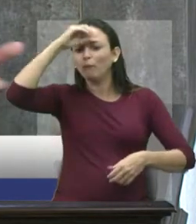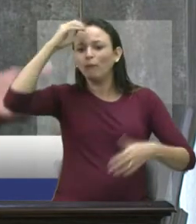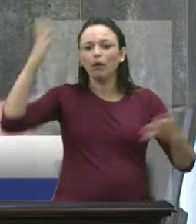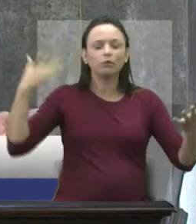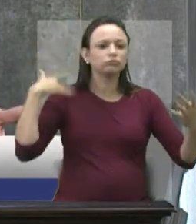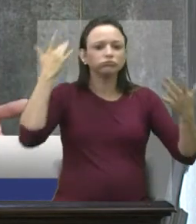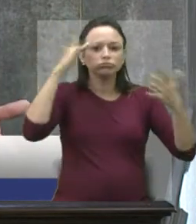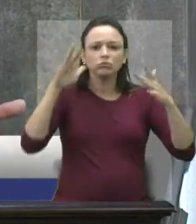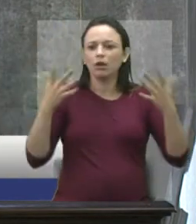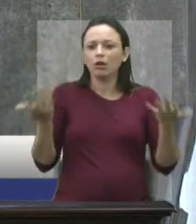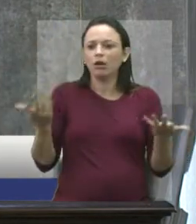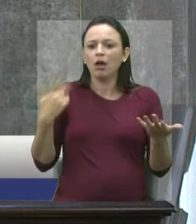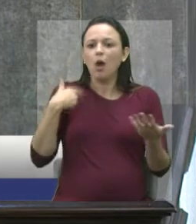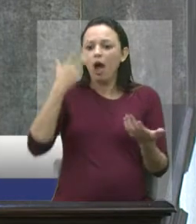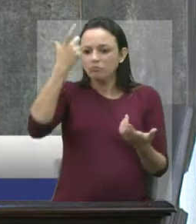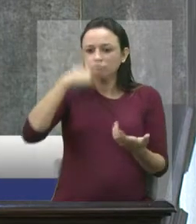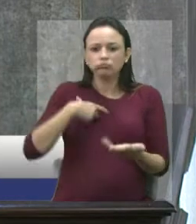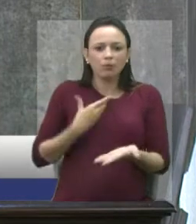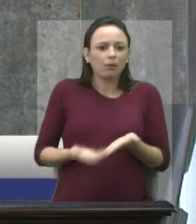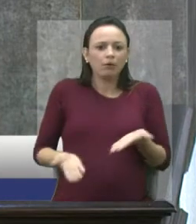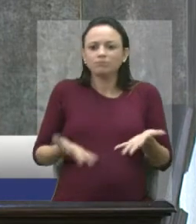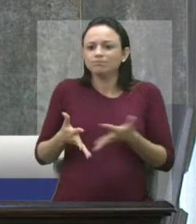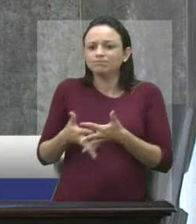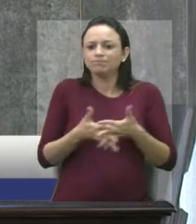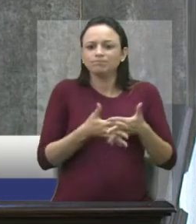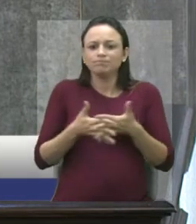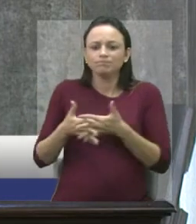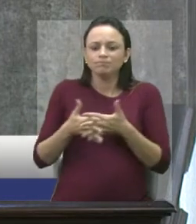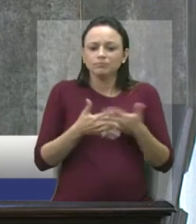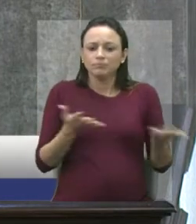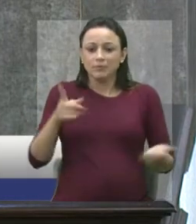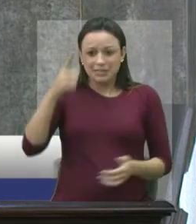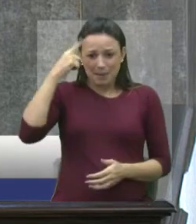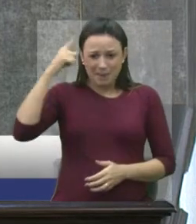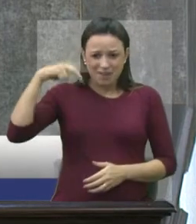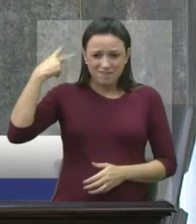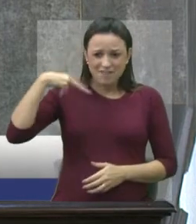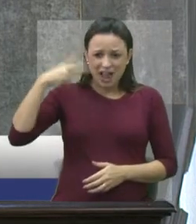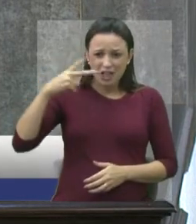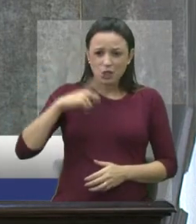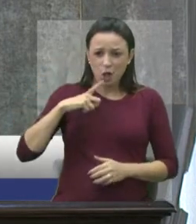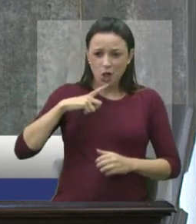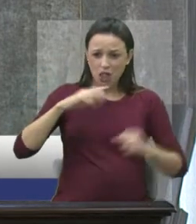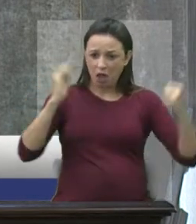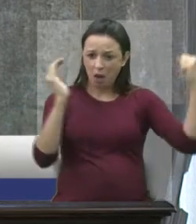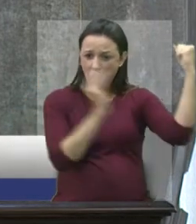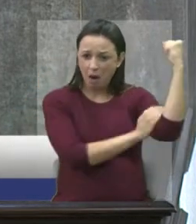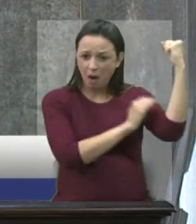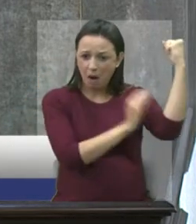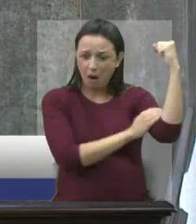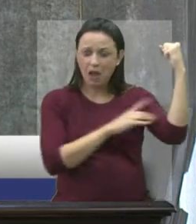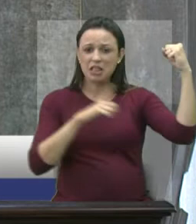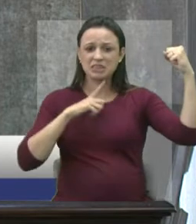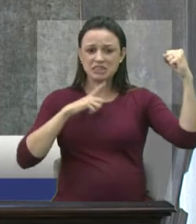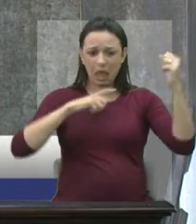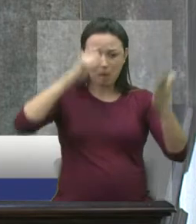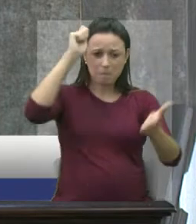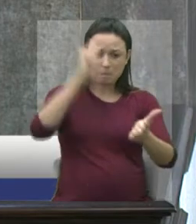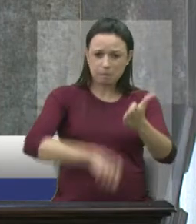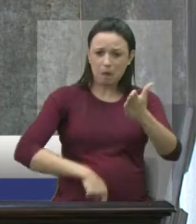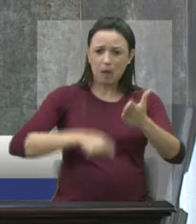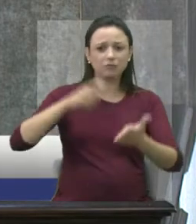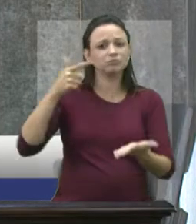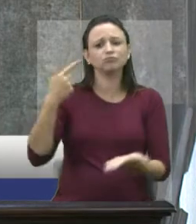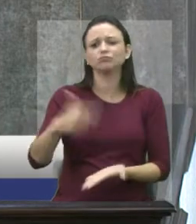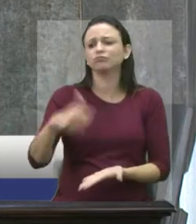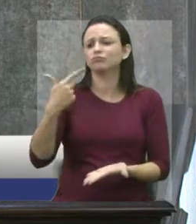ficamos vendidos aqui também. E outra coisa, vereador, pensa que vereador tem força, vereador não tem força nenhuma, vereador não tem caneta. Quem